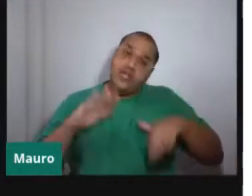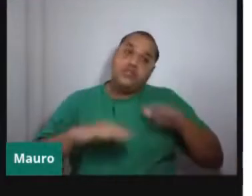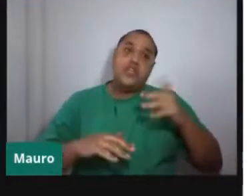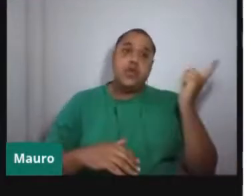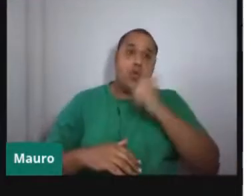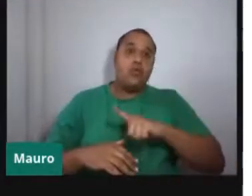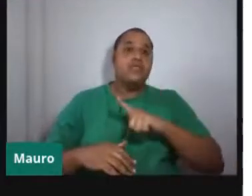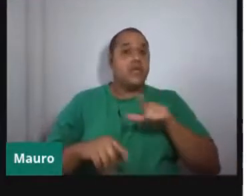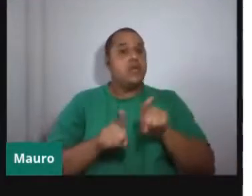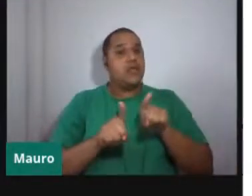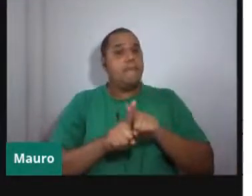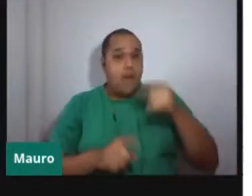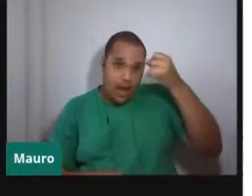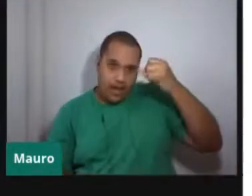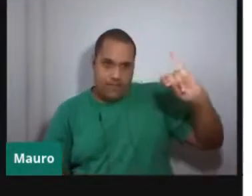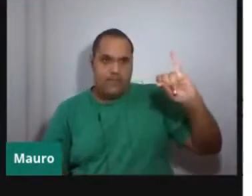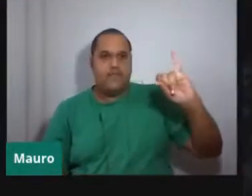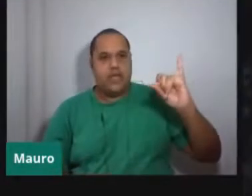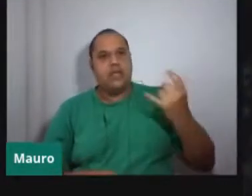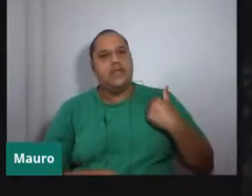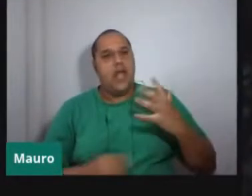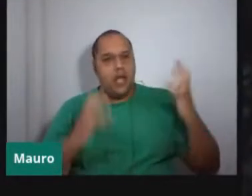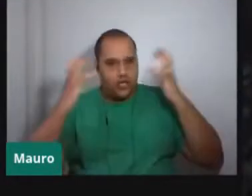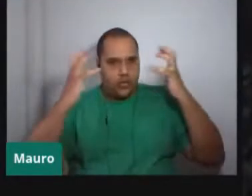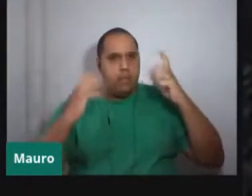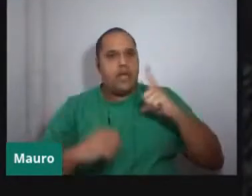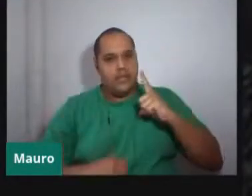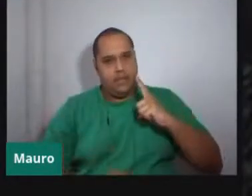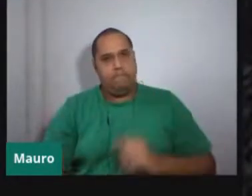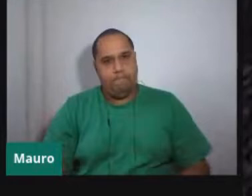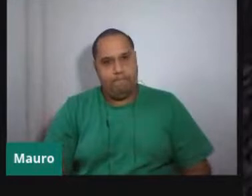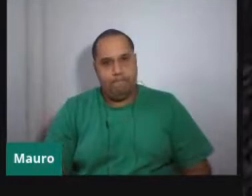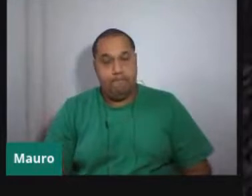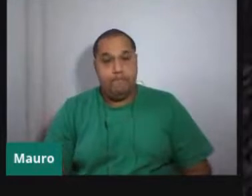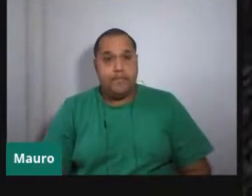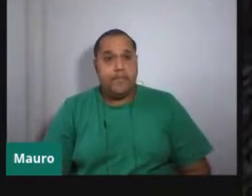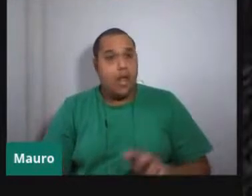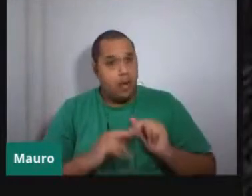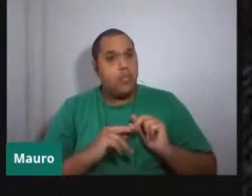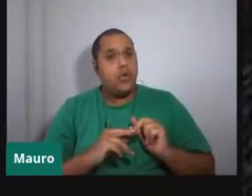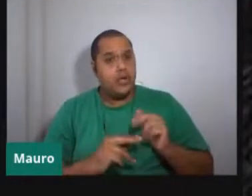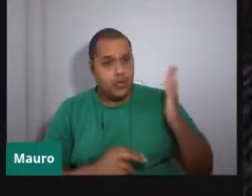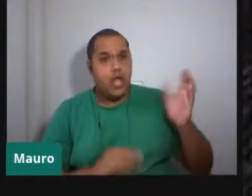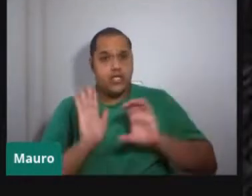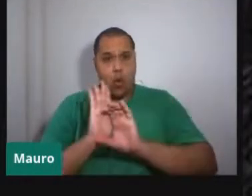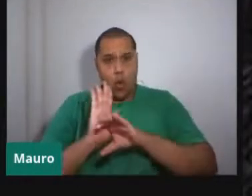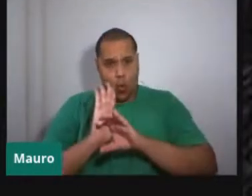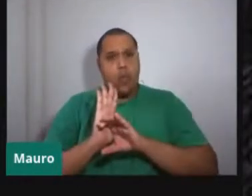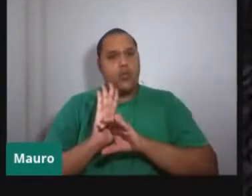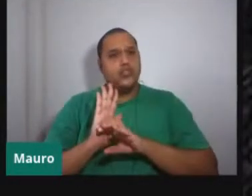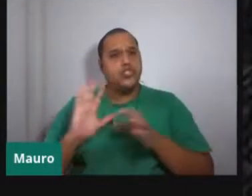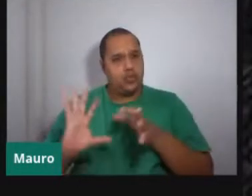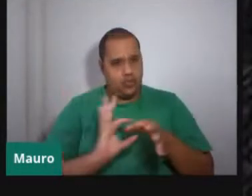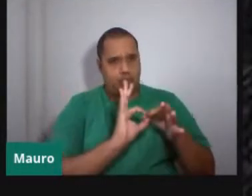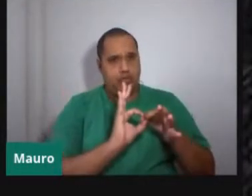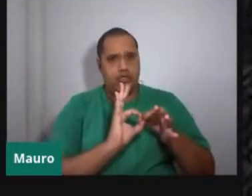o aparecimento desse transtorno mental. Então essa é uma ideia defendida, no mundo todo, um